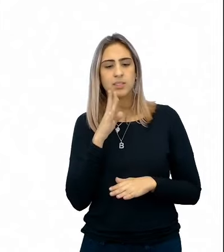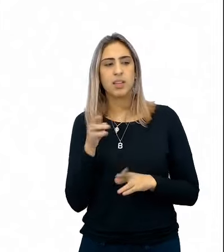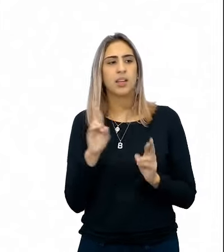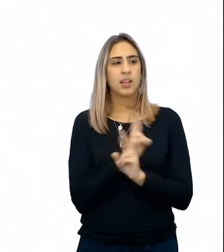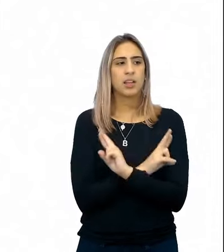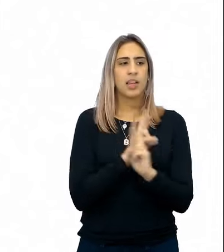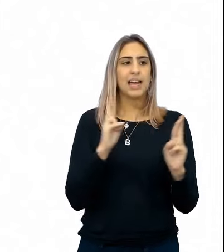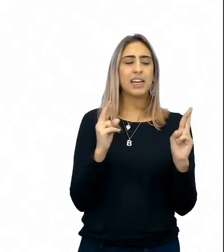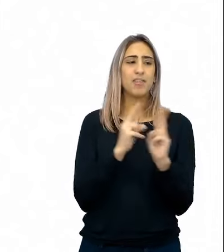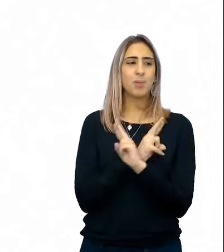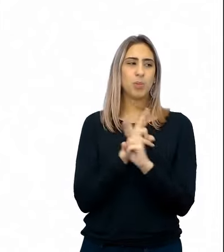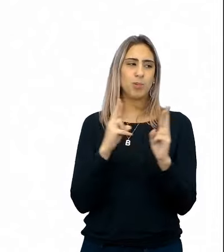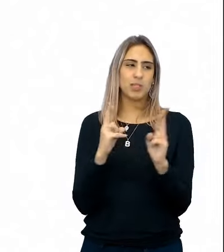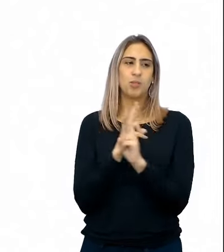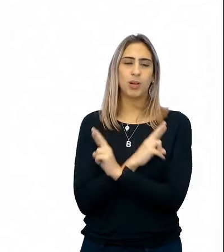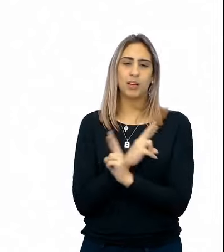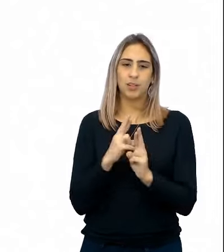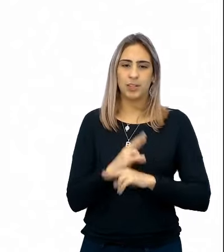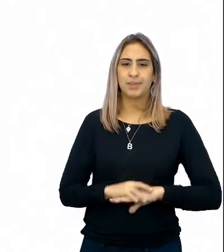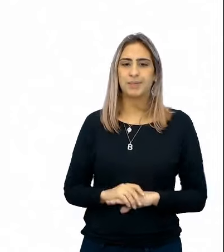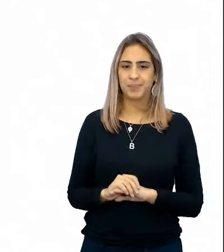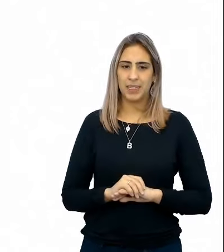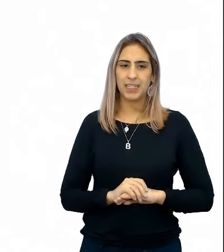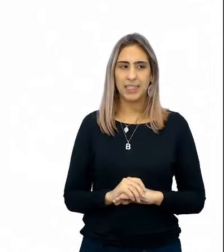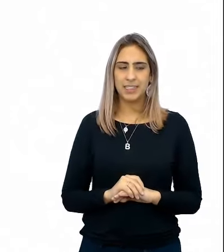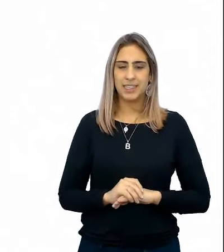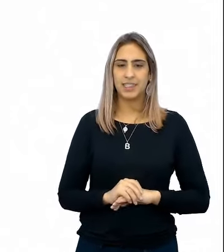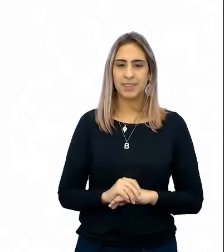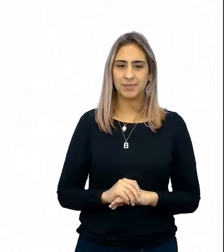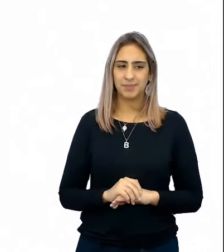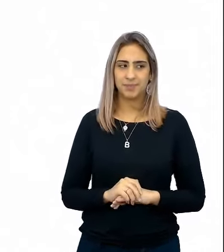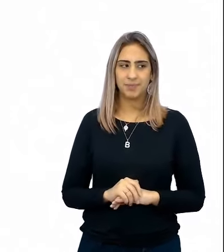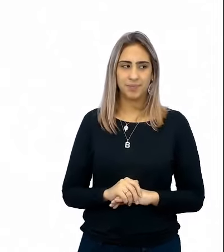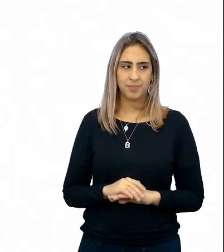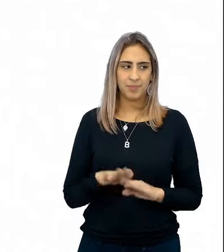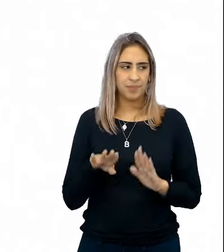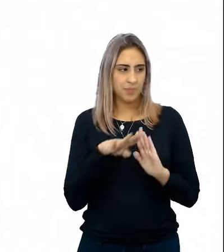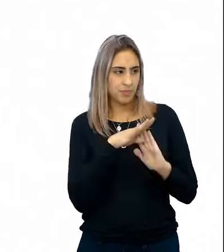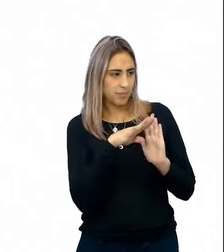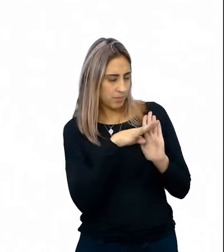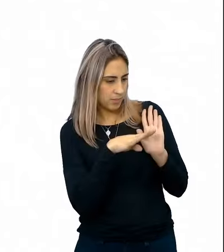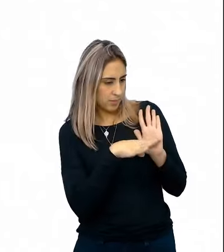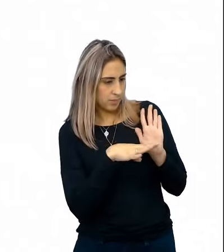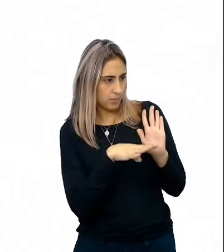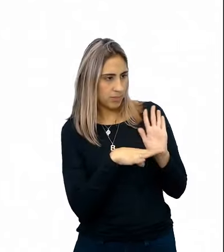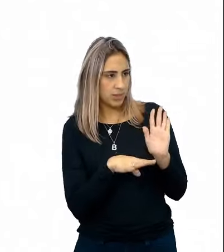relacionar valores de moedas e cédulas do sistema monetário brasileiro